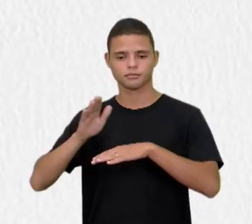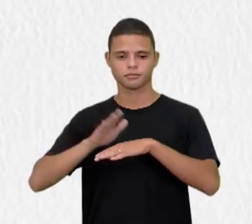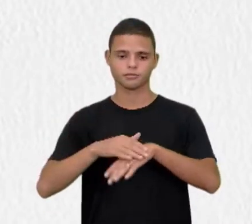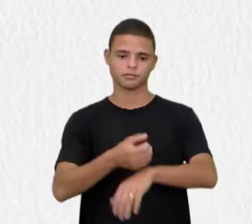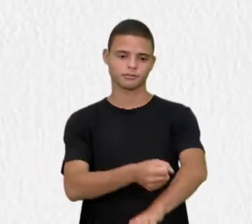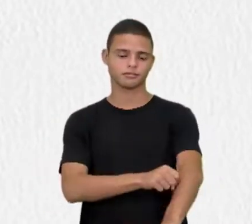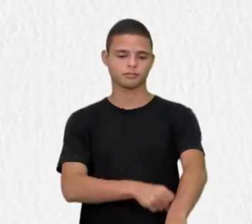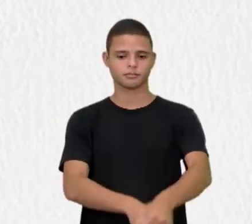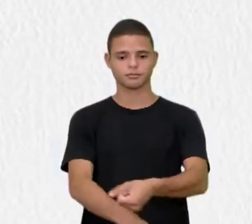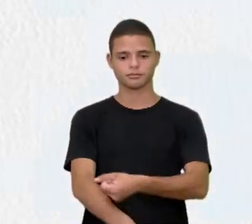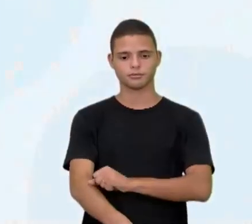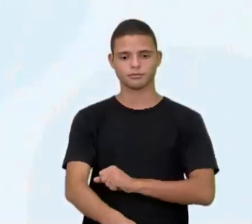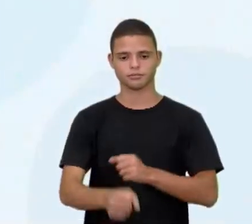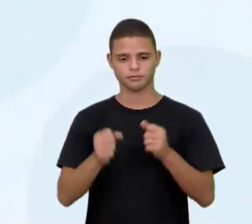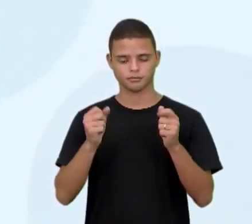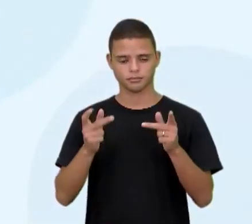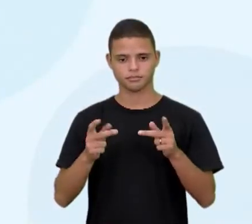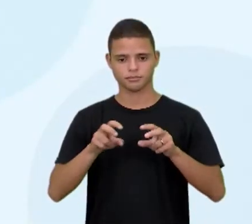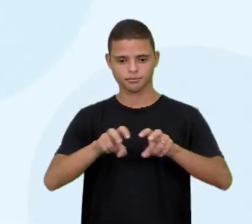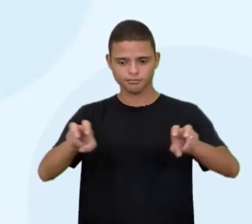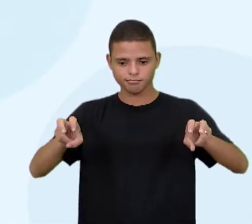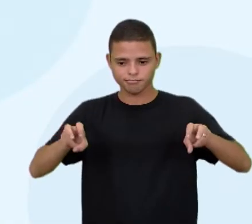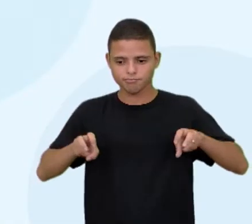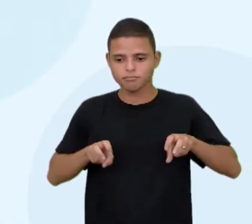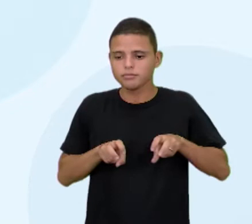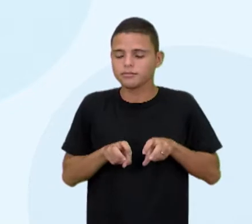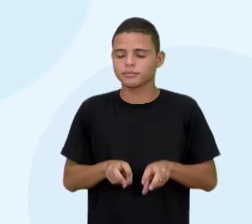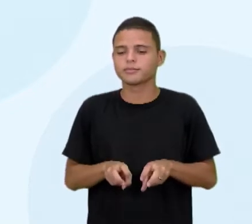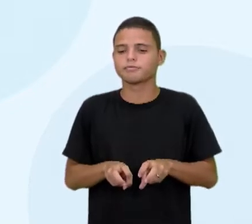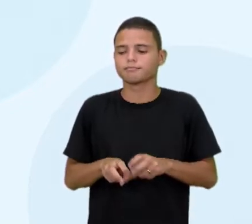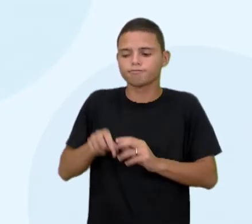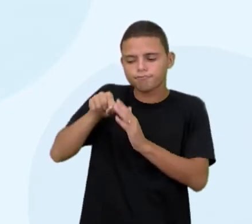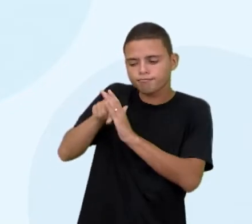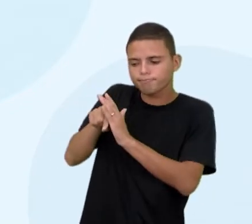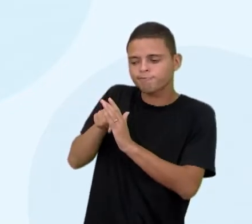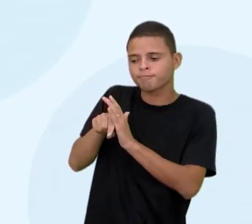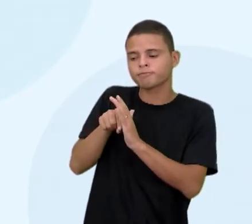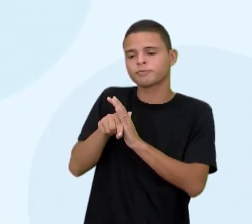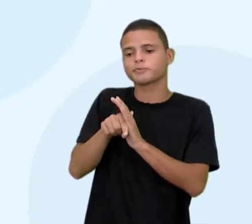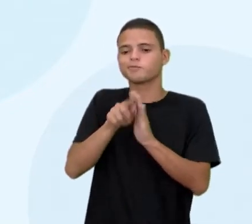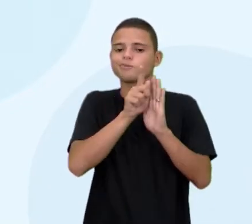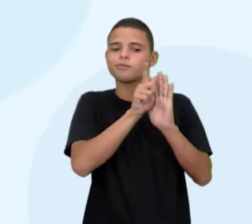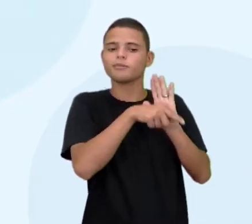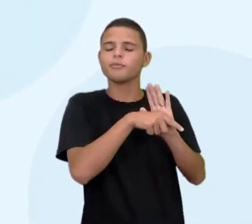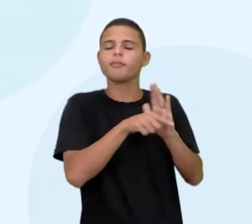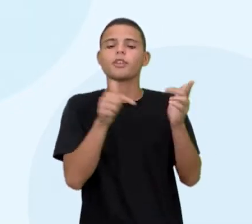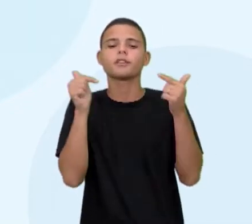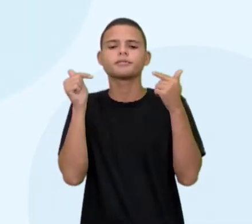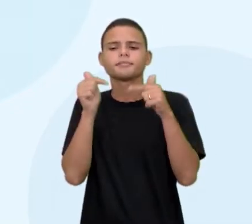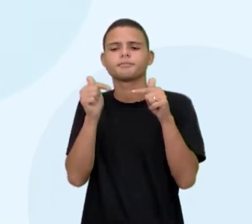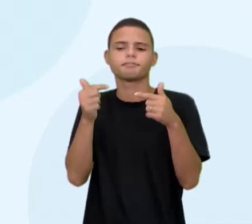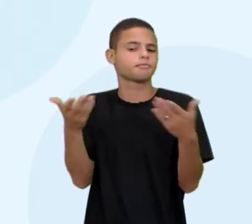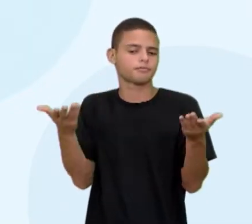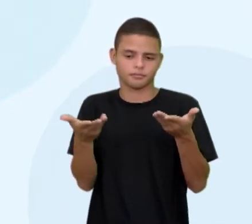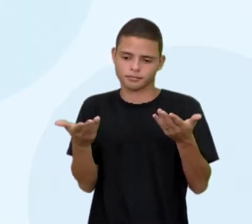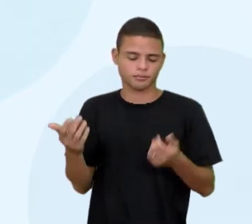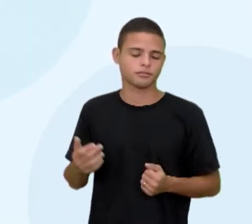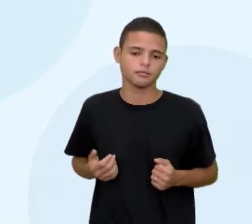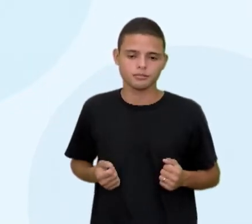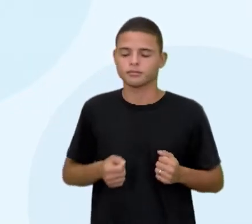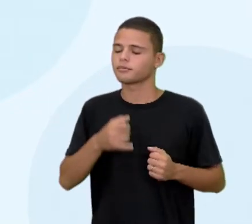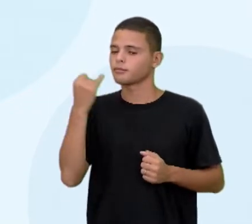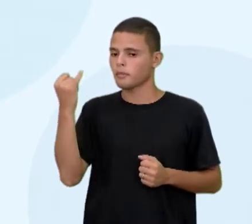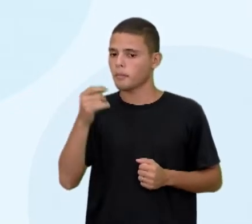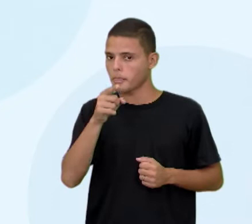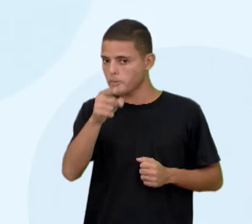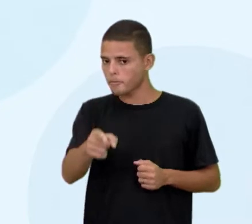massa. Vamos lá? Organizem uma roda de conversa em círculo e pesquisem sobre o gênero meme. O que nós estamos fazendo aqui agora? É muito importante